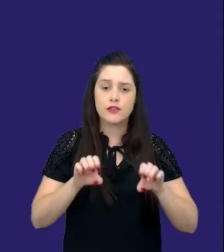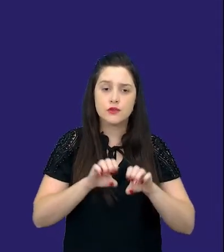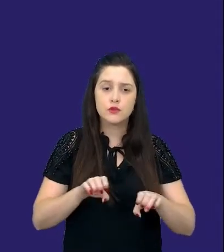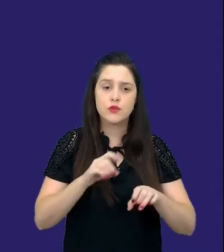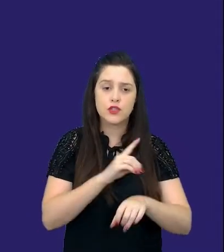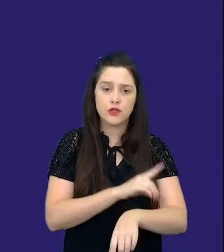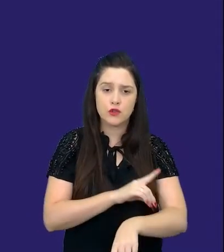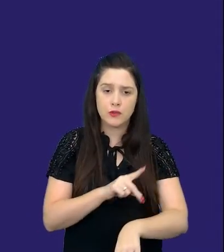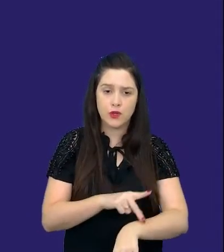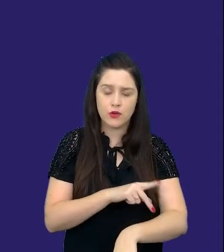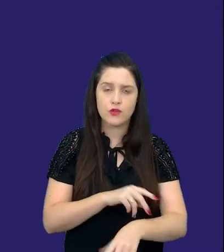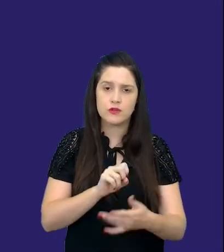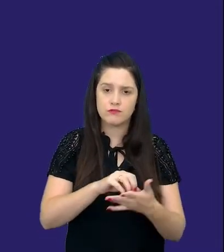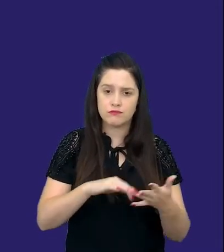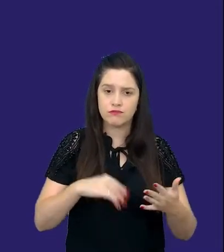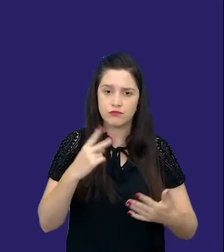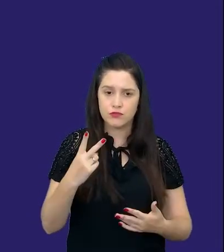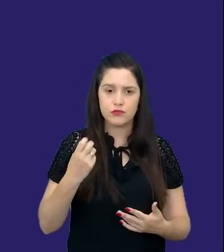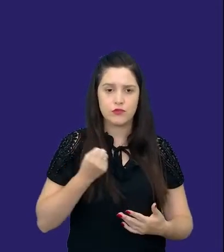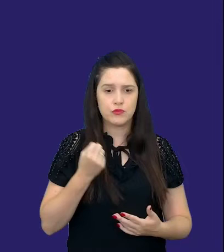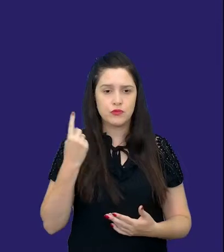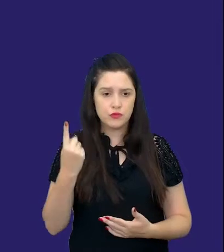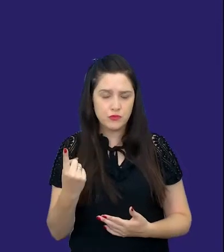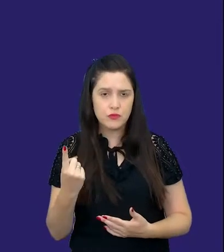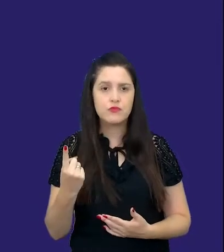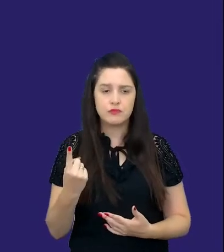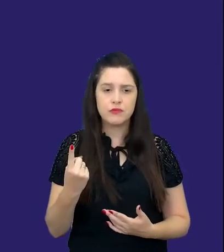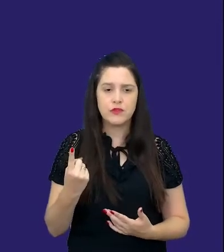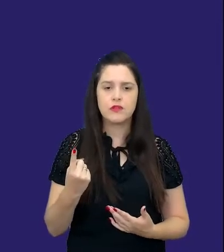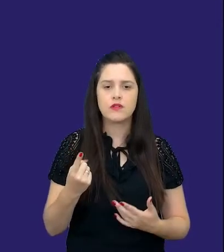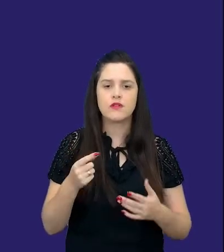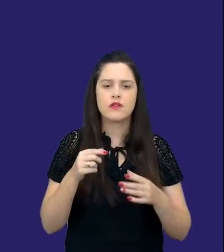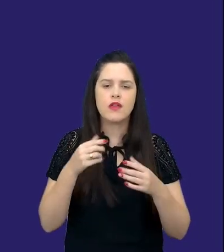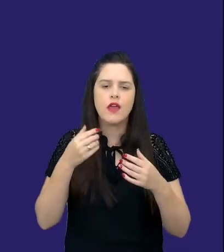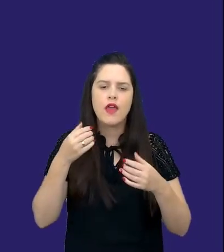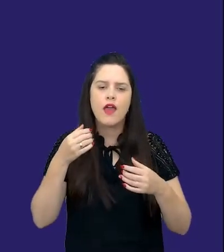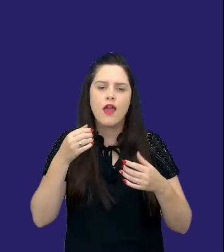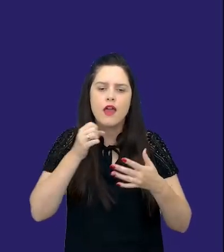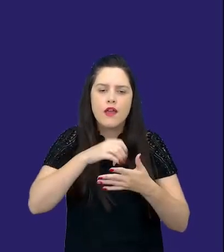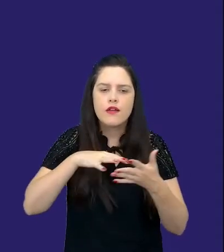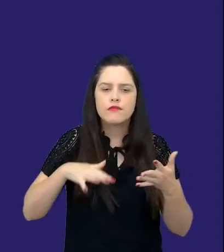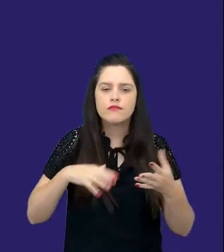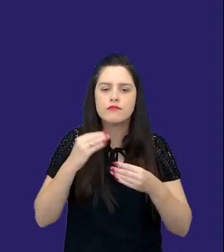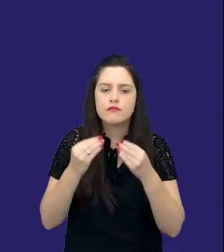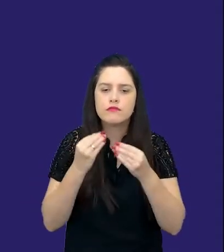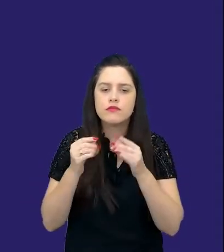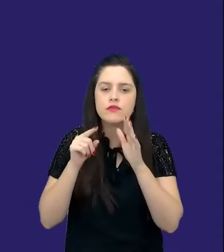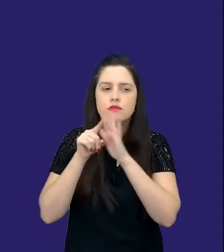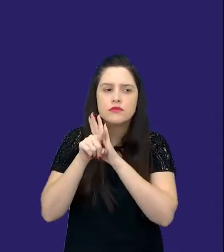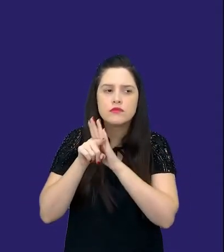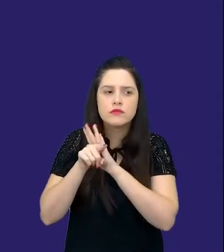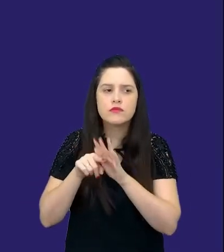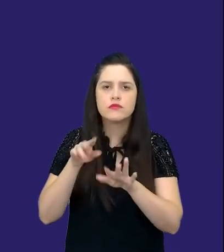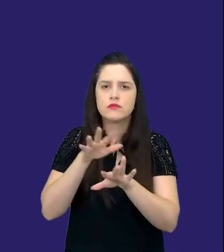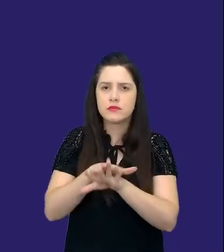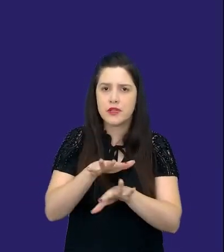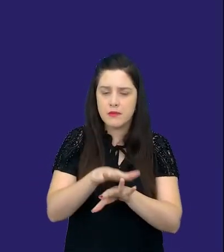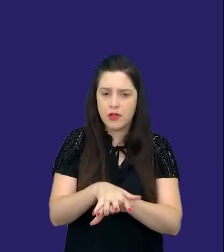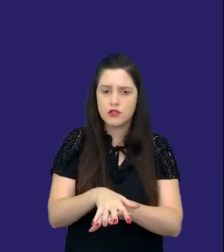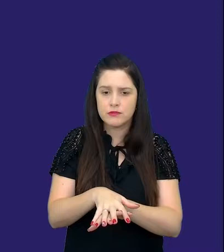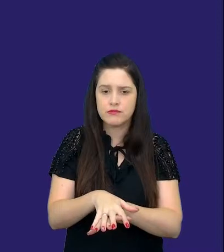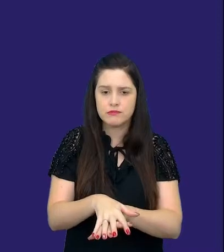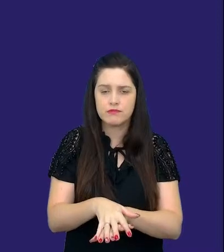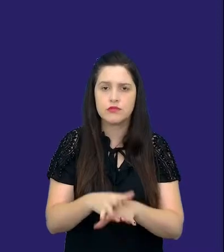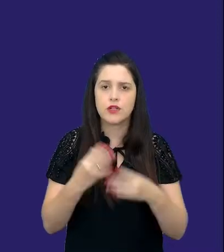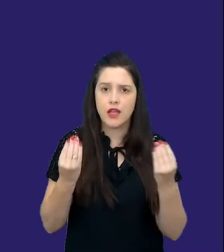da solução da nossa situação de aprendizagem 2, do volume 1, nós vamos evidenciando uma atividade que favoreça a investigação matemática. Então,